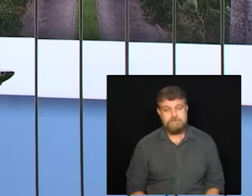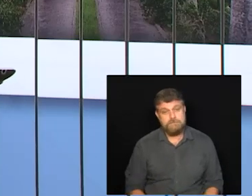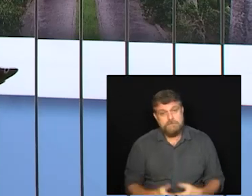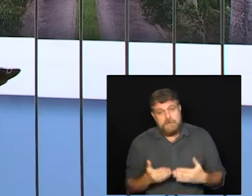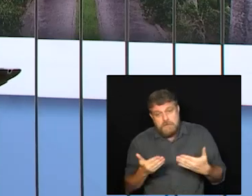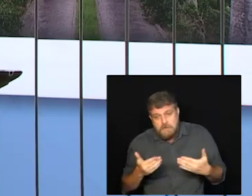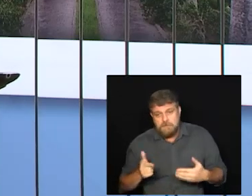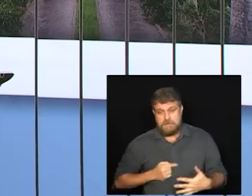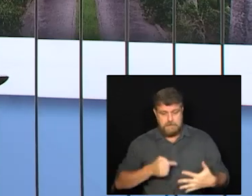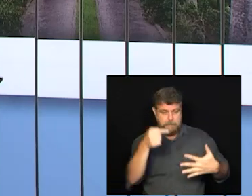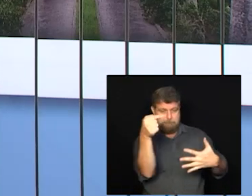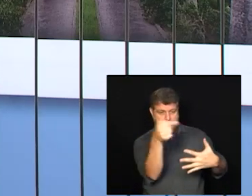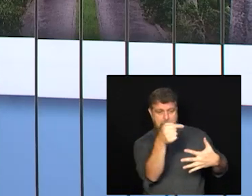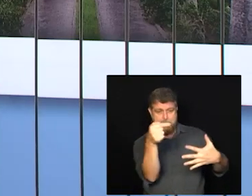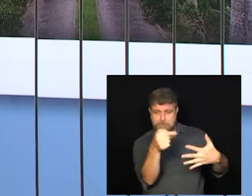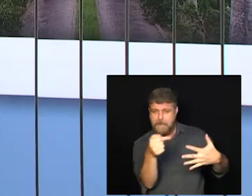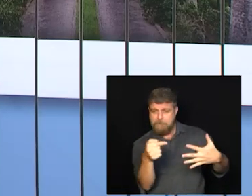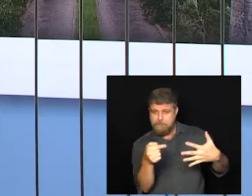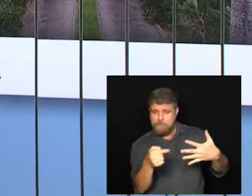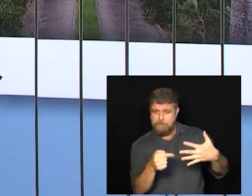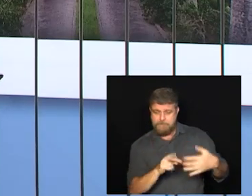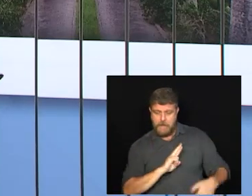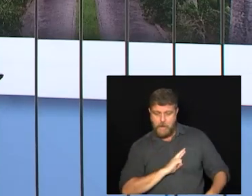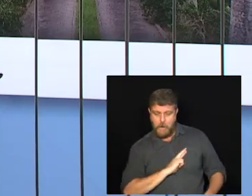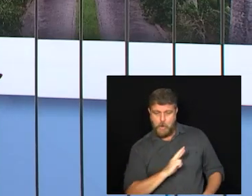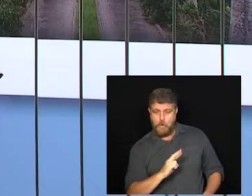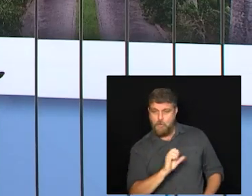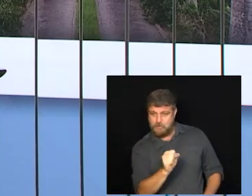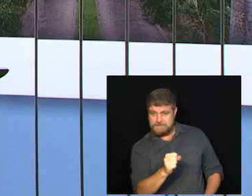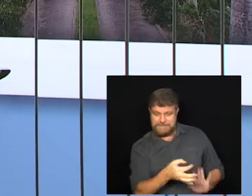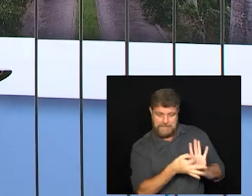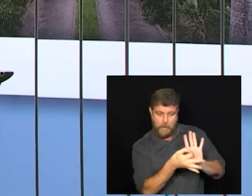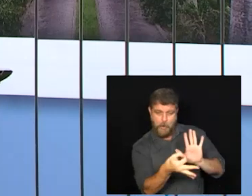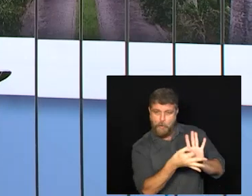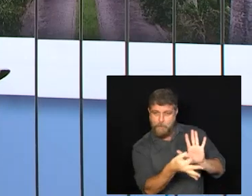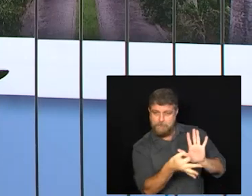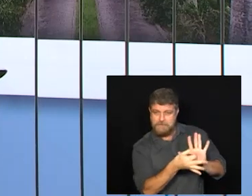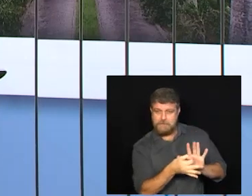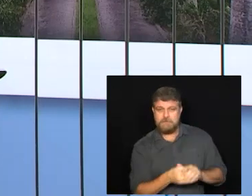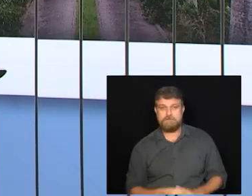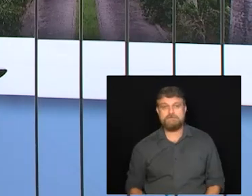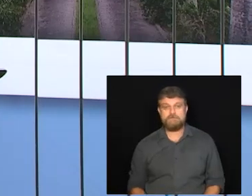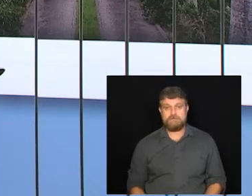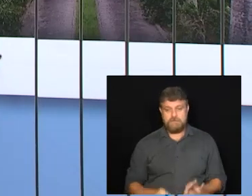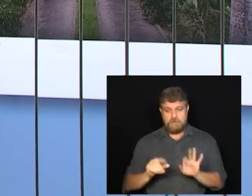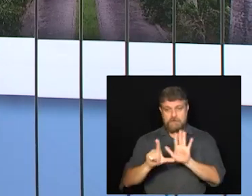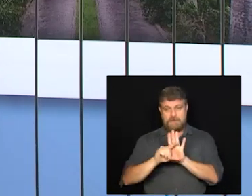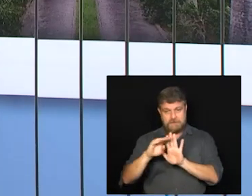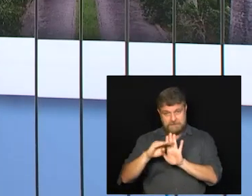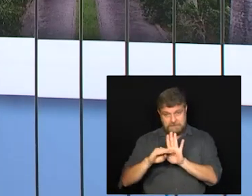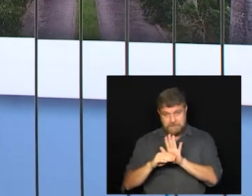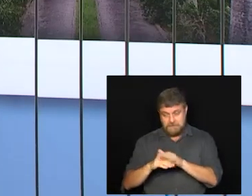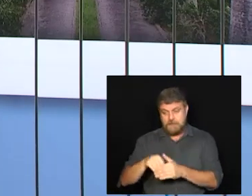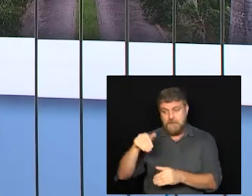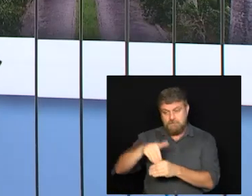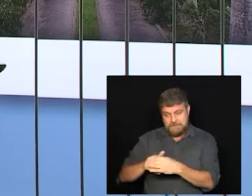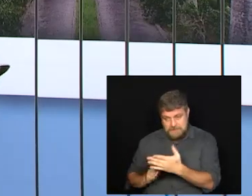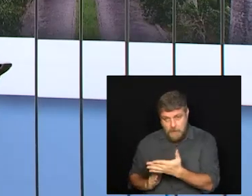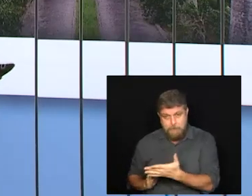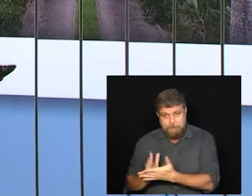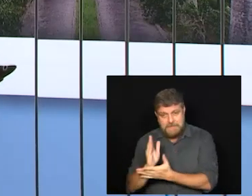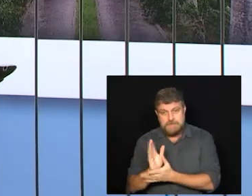desses pontos ditos pelo líder de governo na Câmara, a matéria recebeu parecer favorável